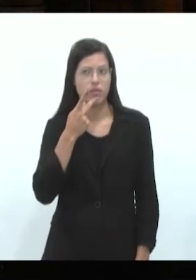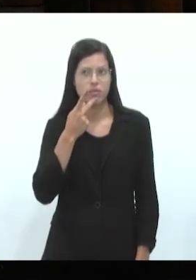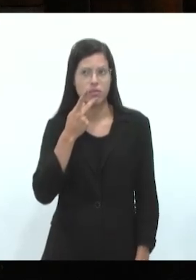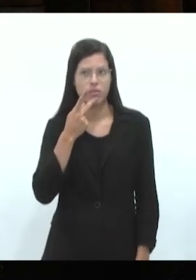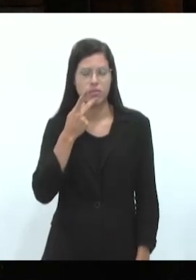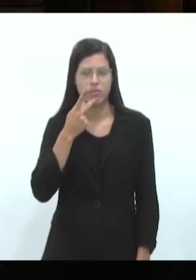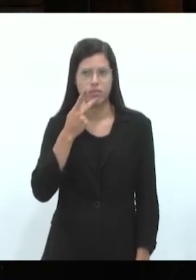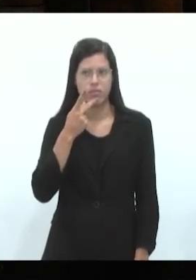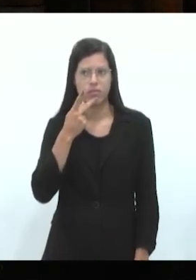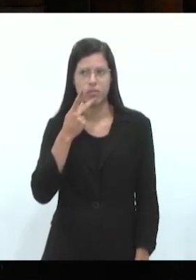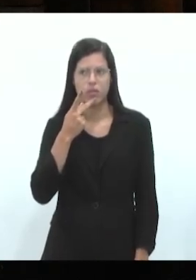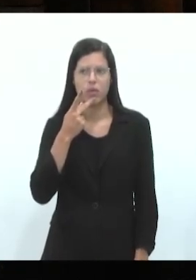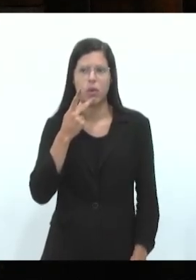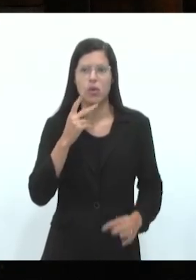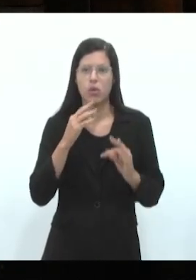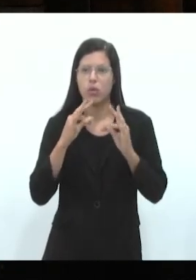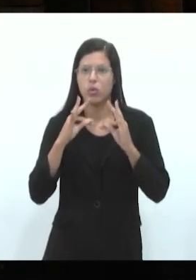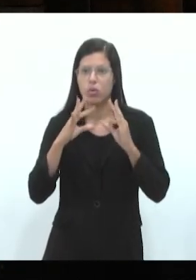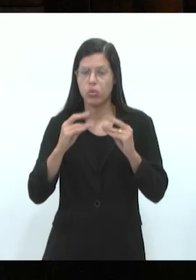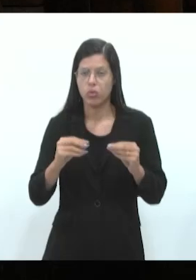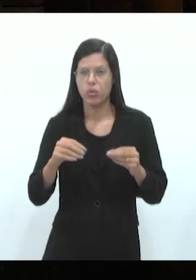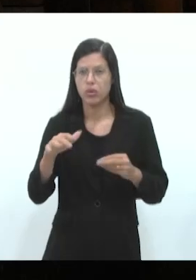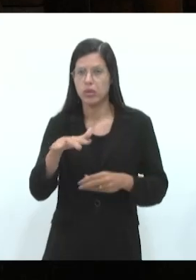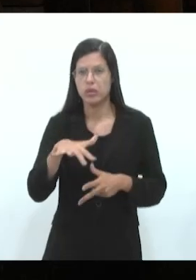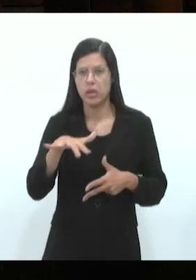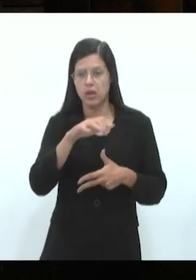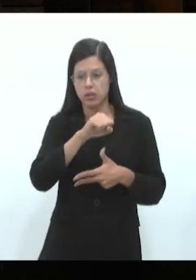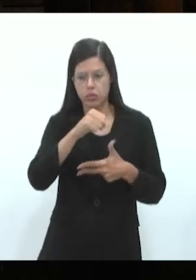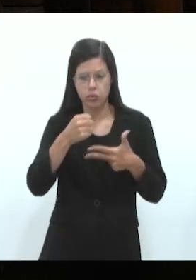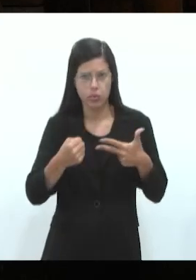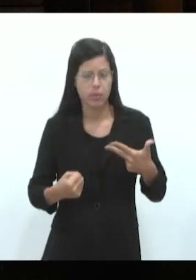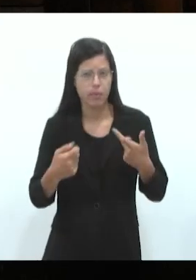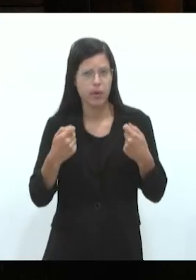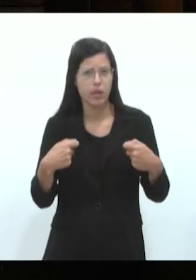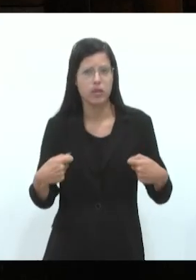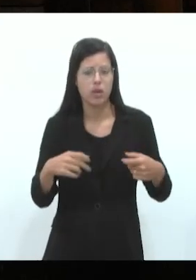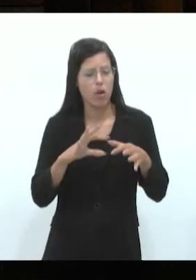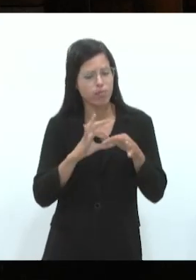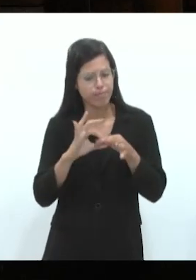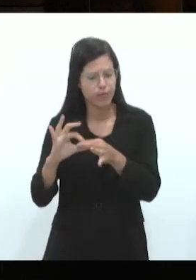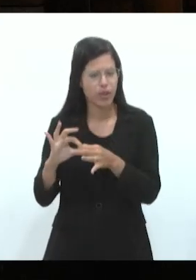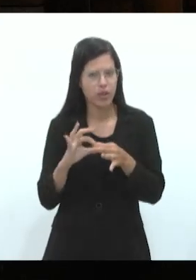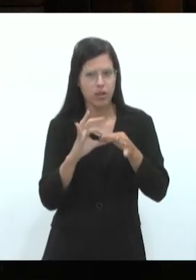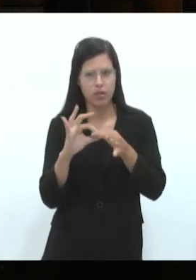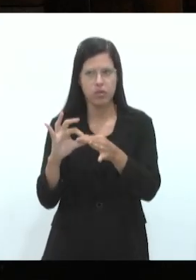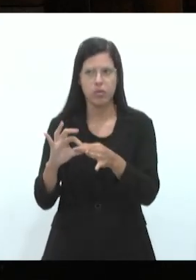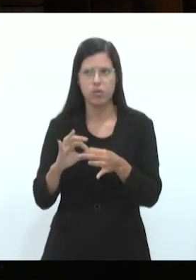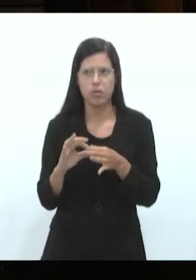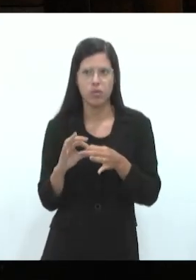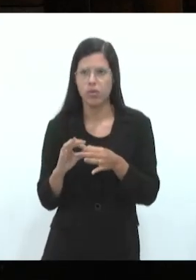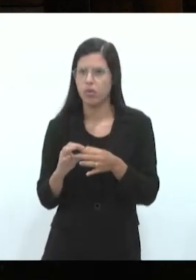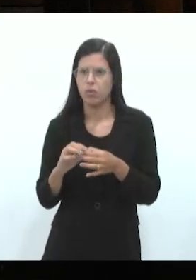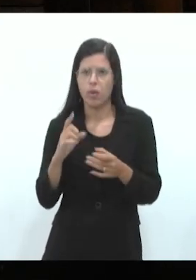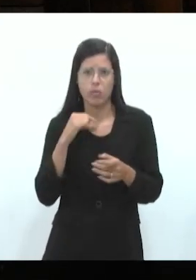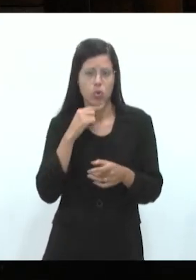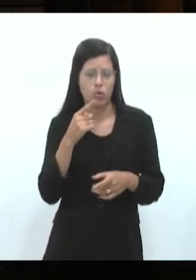que todas as esferas de poder têm que estar unidas. Ninguém vai ganhar essa